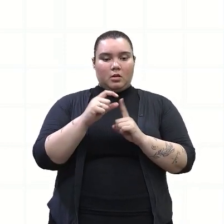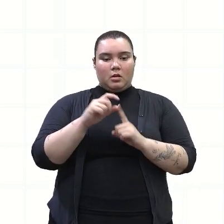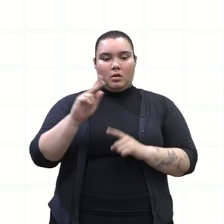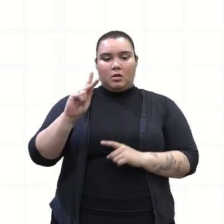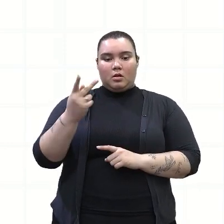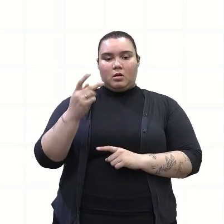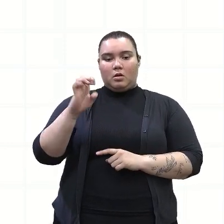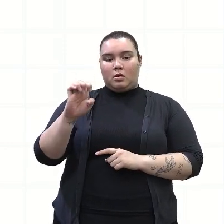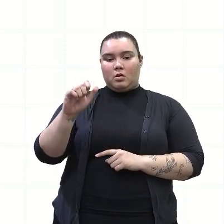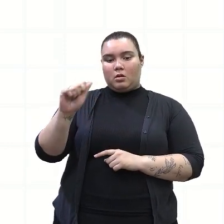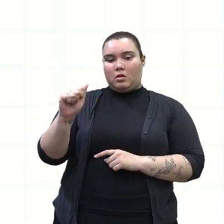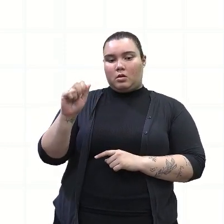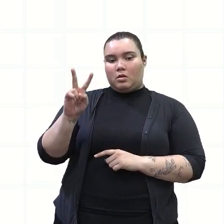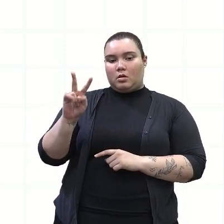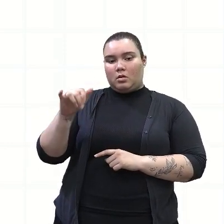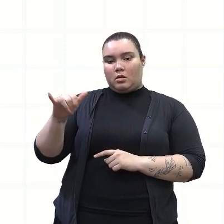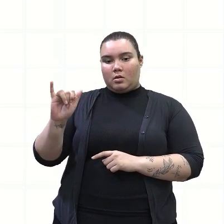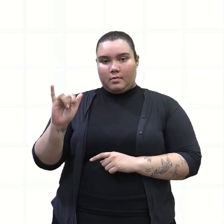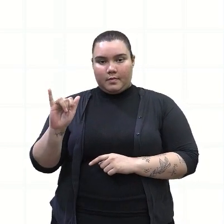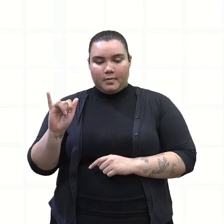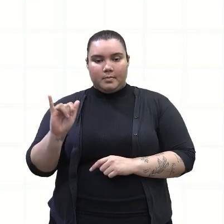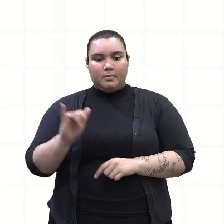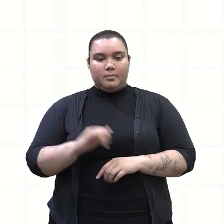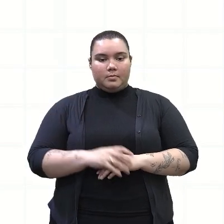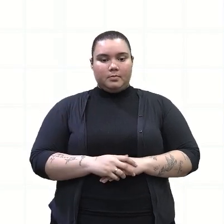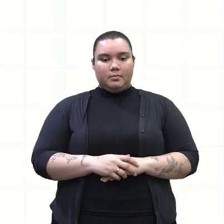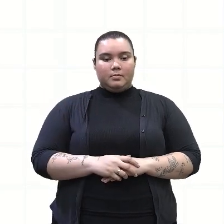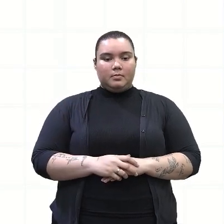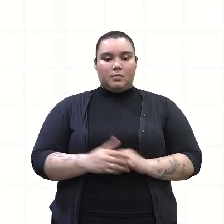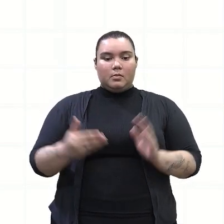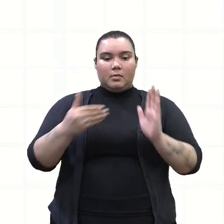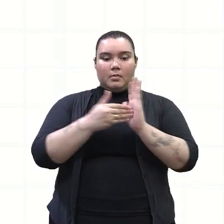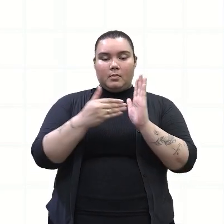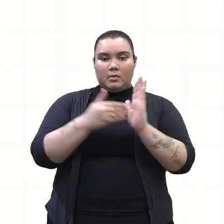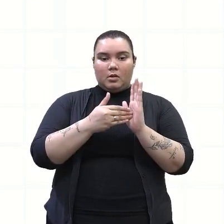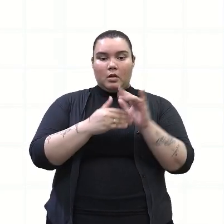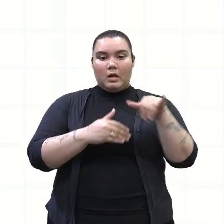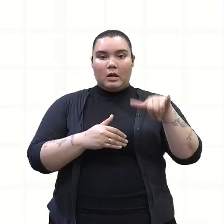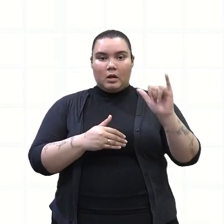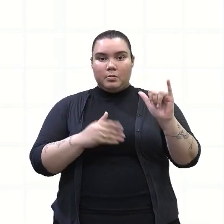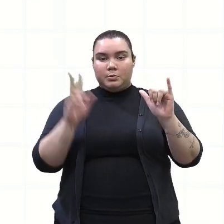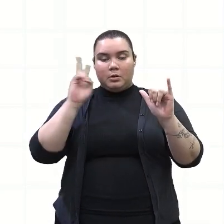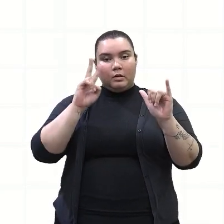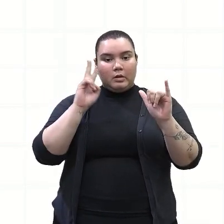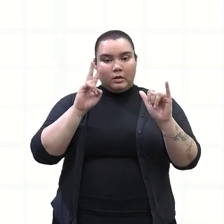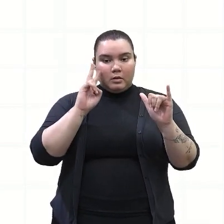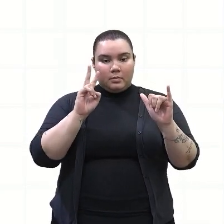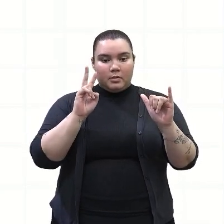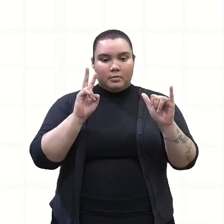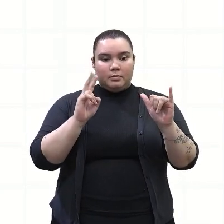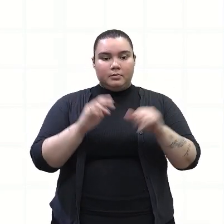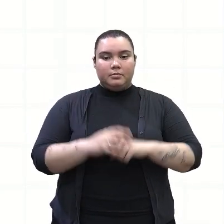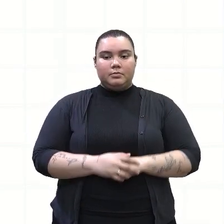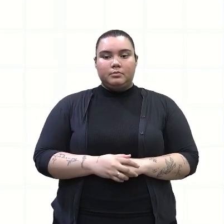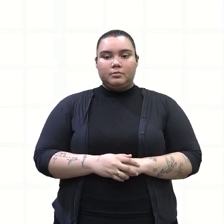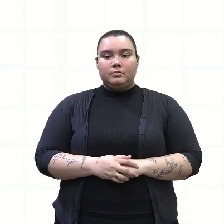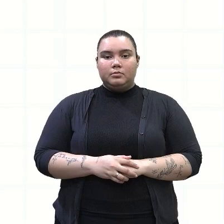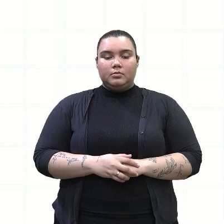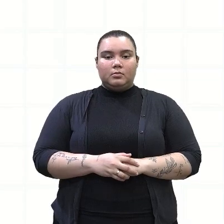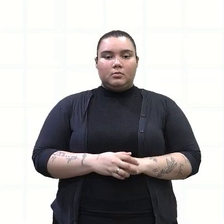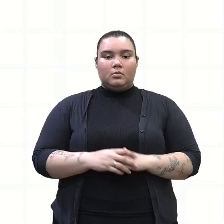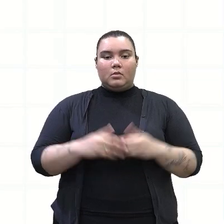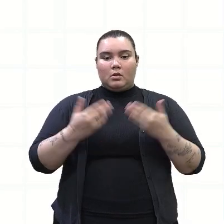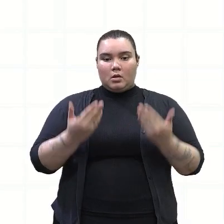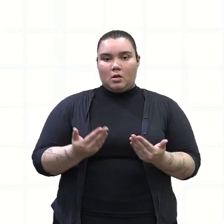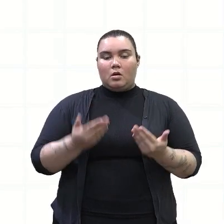significa pesado, pesada. Ele termina em consoante Y, certo? Tá aqui, ó. Consoante letra V e Y